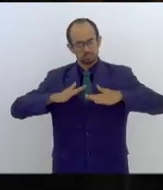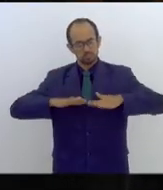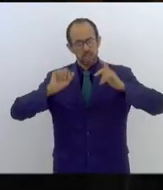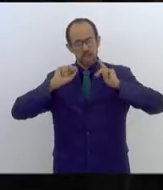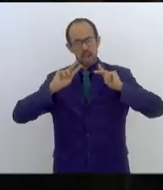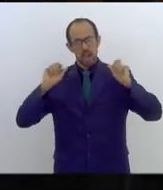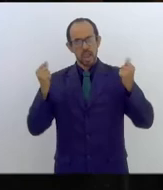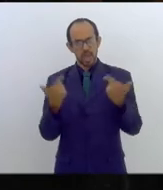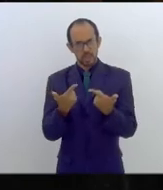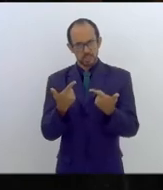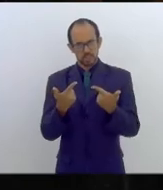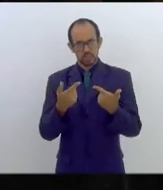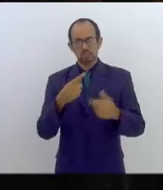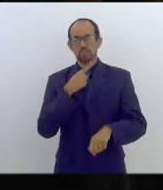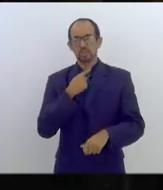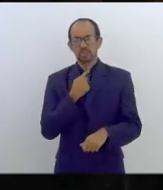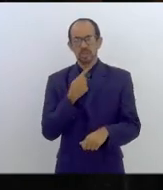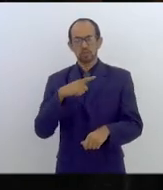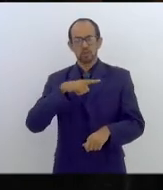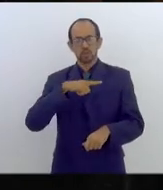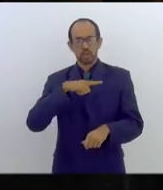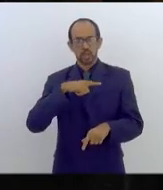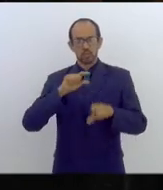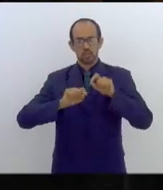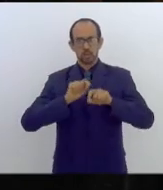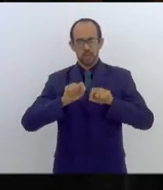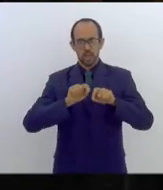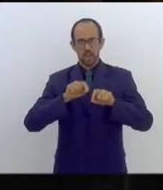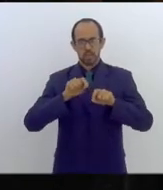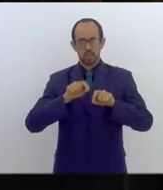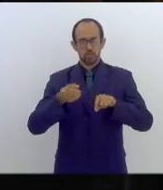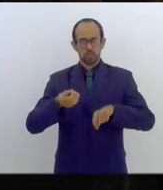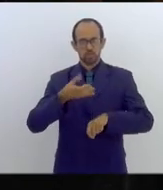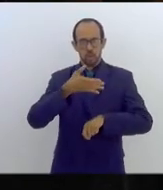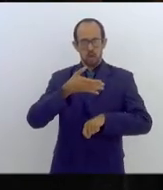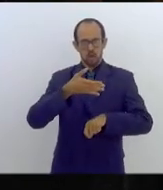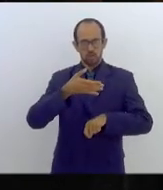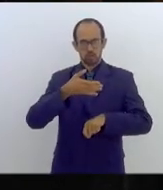e o desejo que eu tenho é que nos novos voos